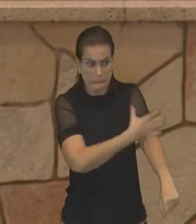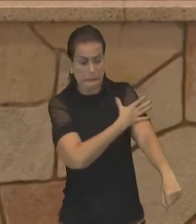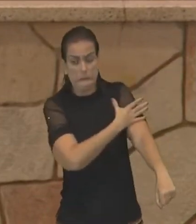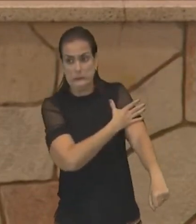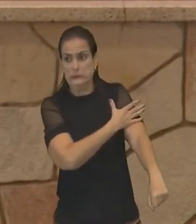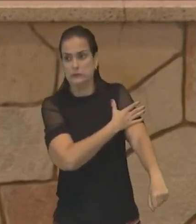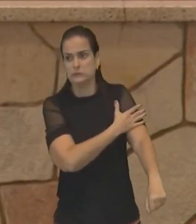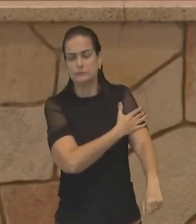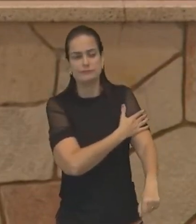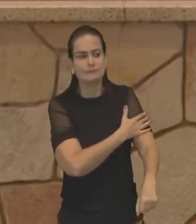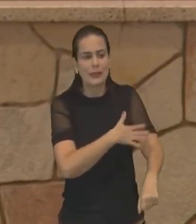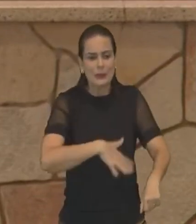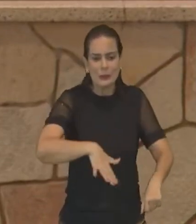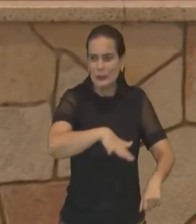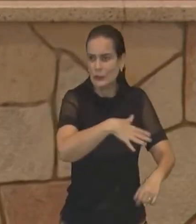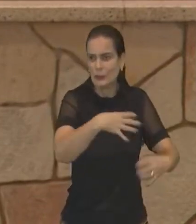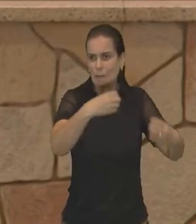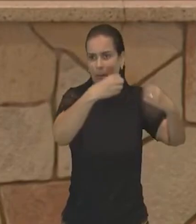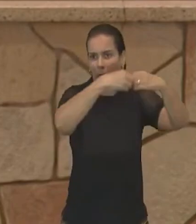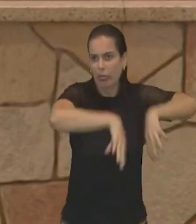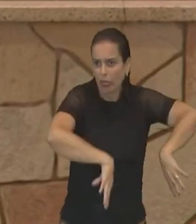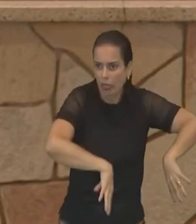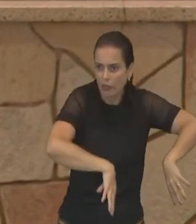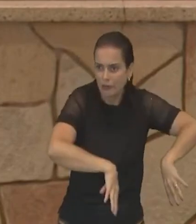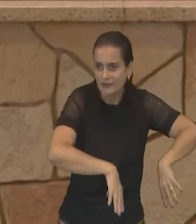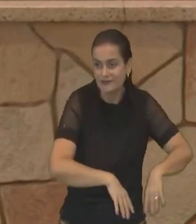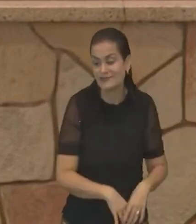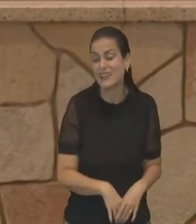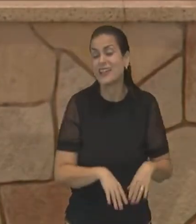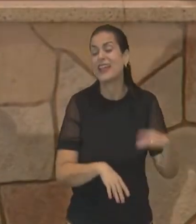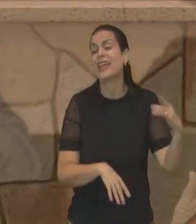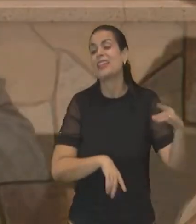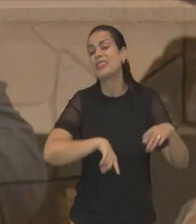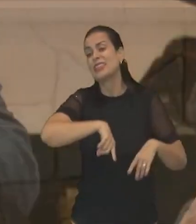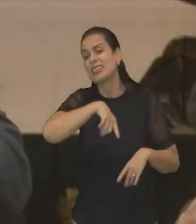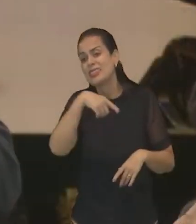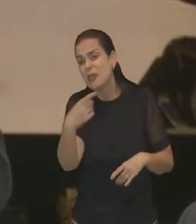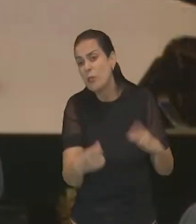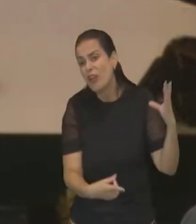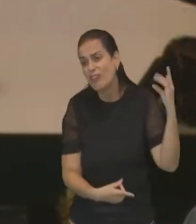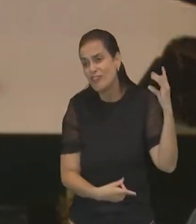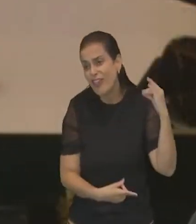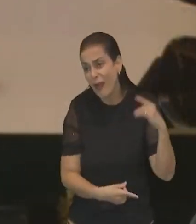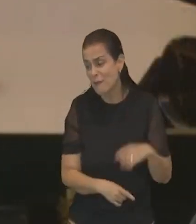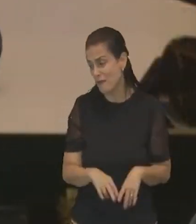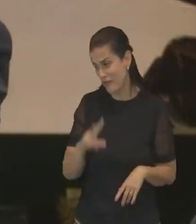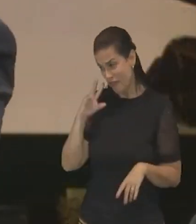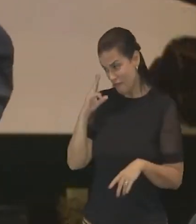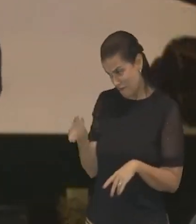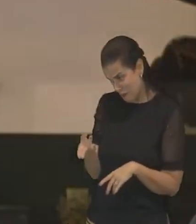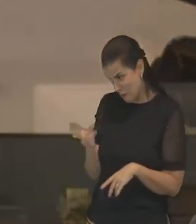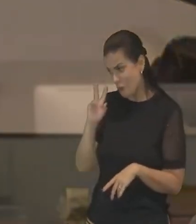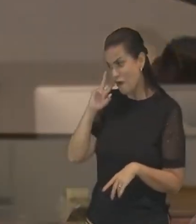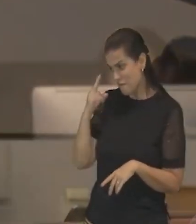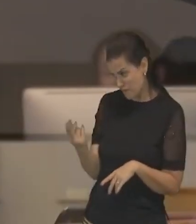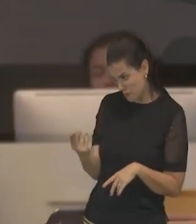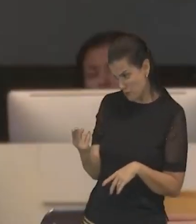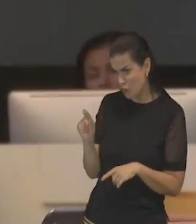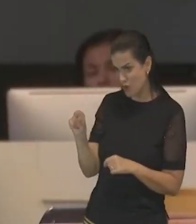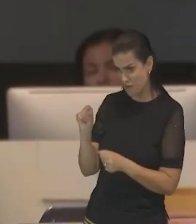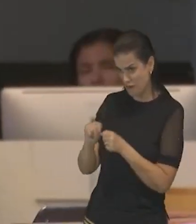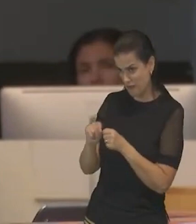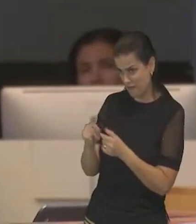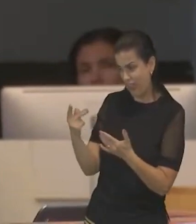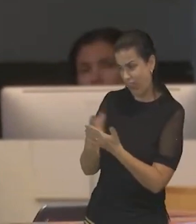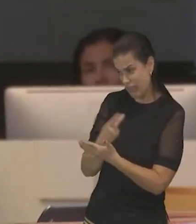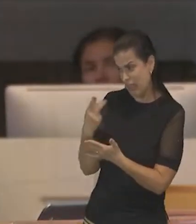estraga o ambiente e depois o inimigo ainda fica te acusando, viu? Está vendo o que você fez? Você não deveria ter feito isso, você não deveria ter falado aquilo, você